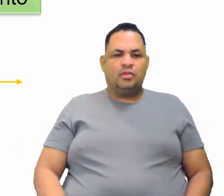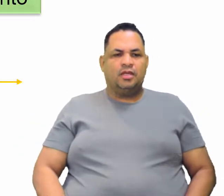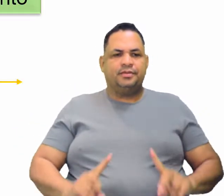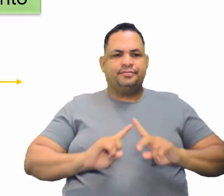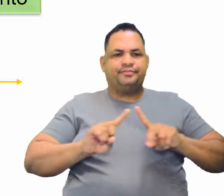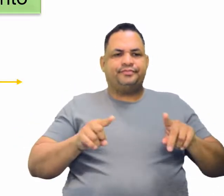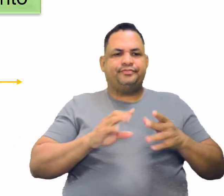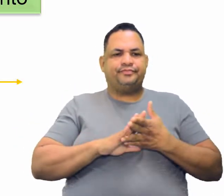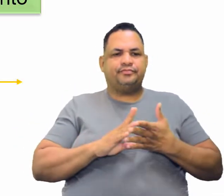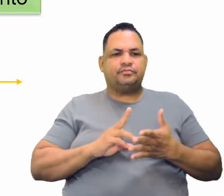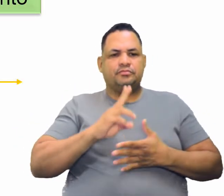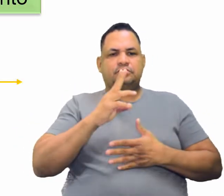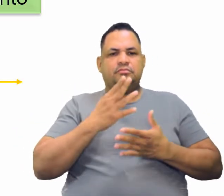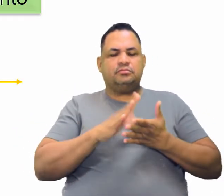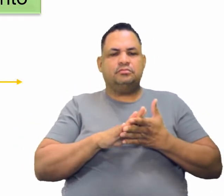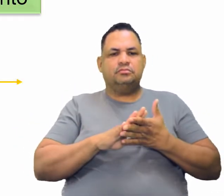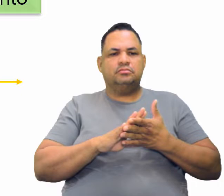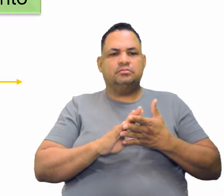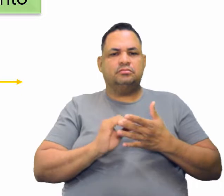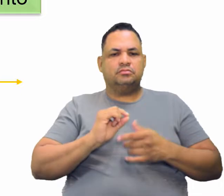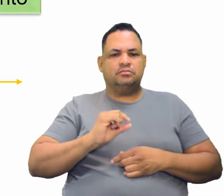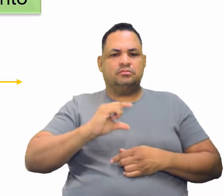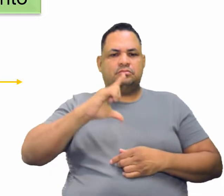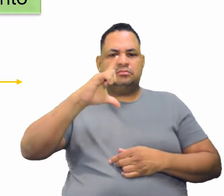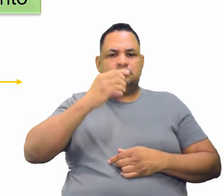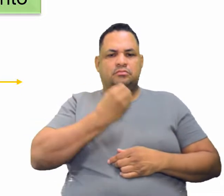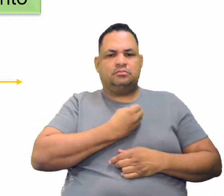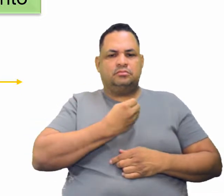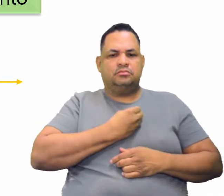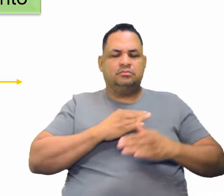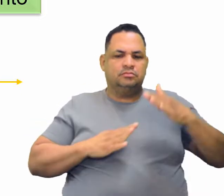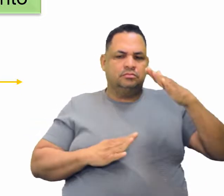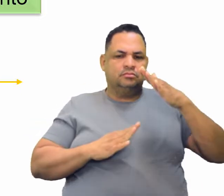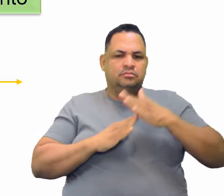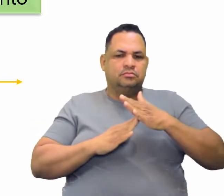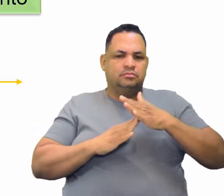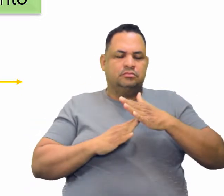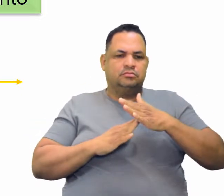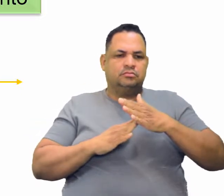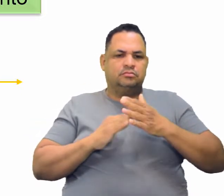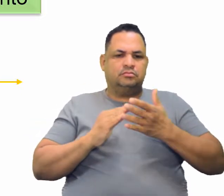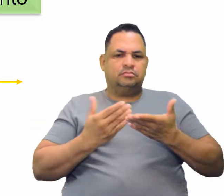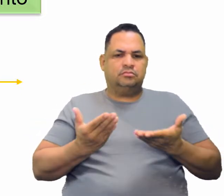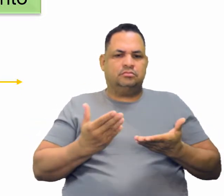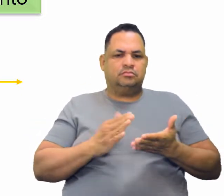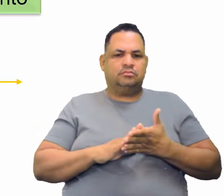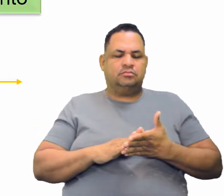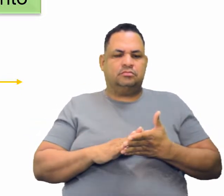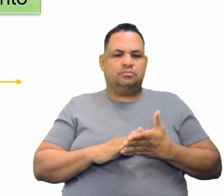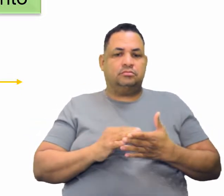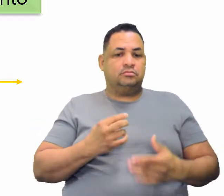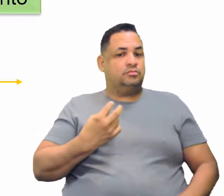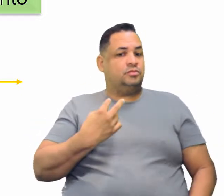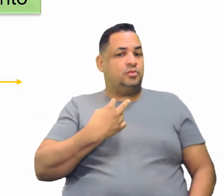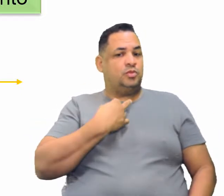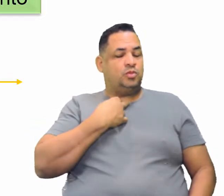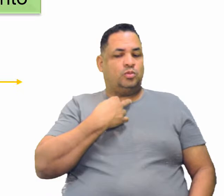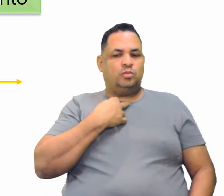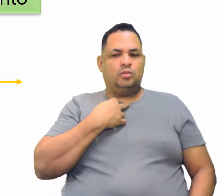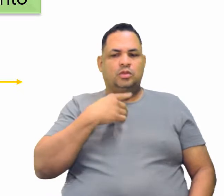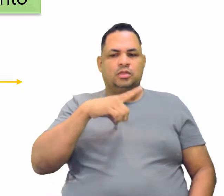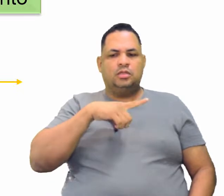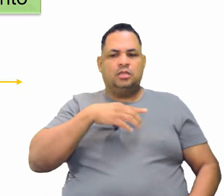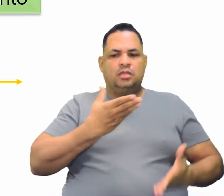Entretanto, a força de atrito aí estático cresce até um valor limite, além do qual ela não mais equilibra-se